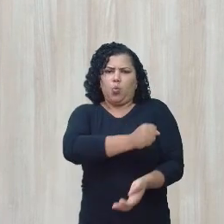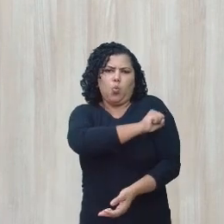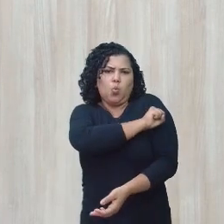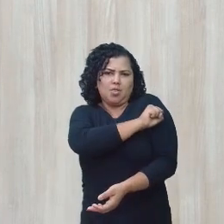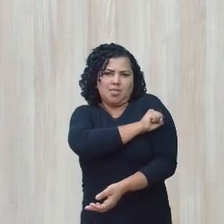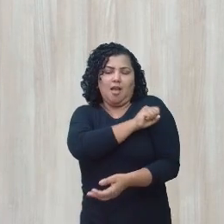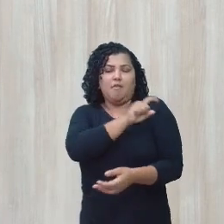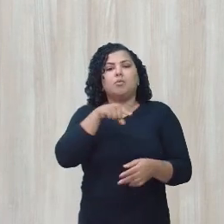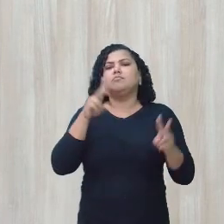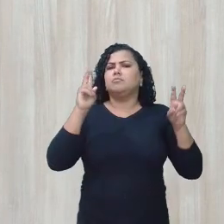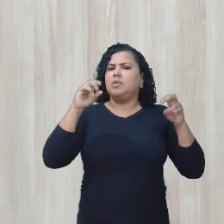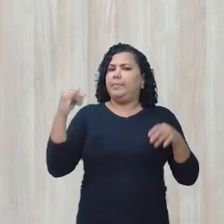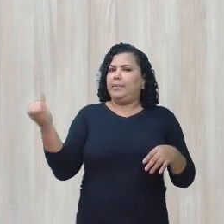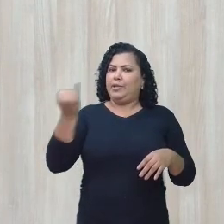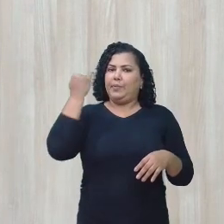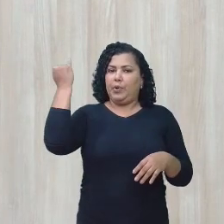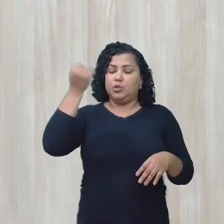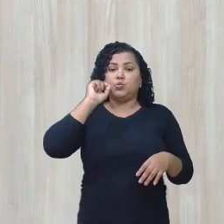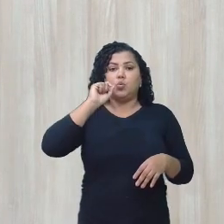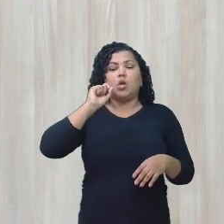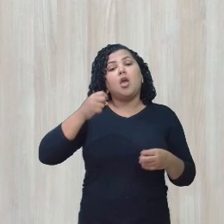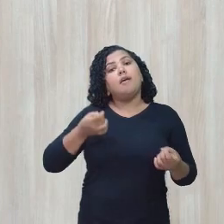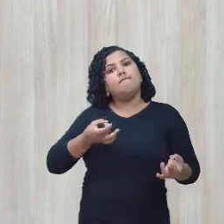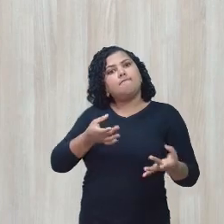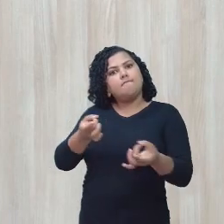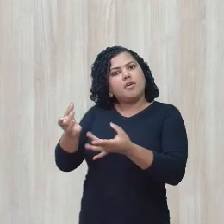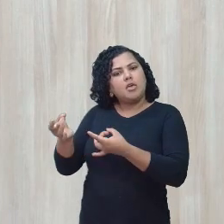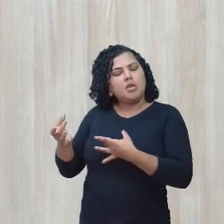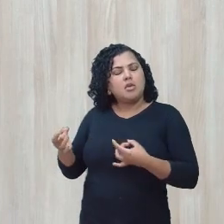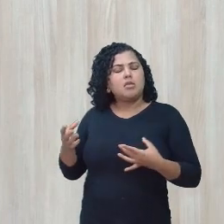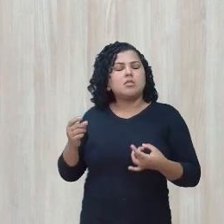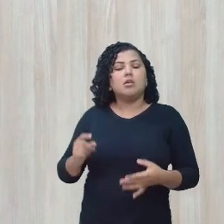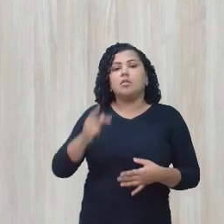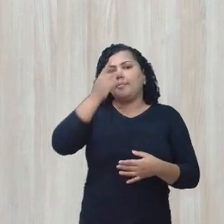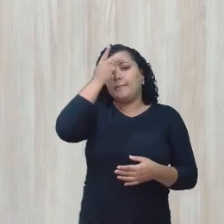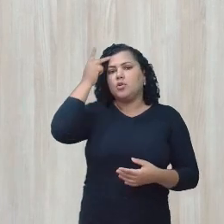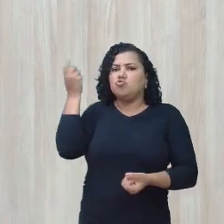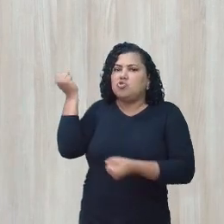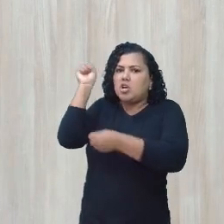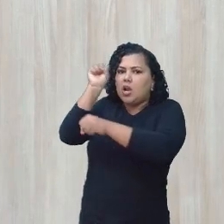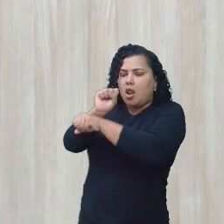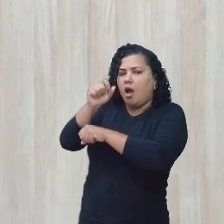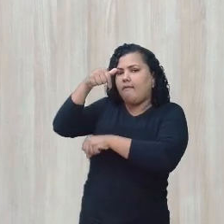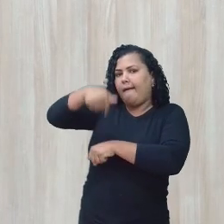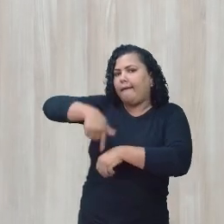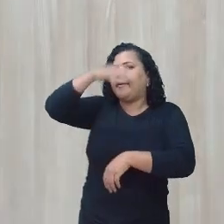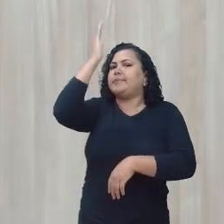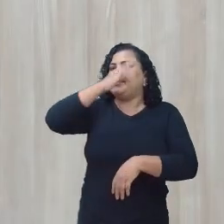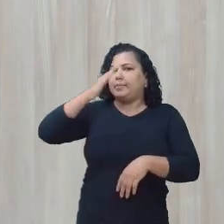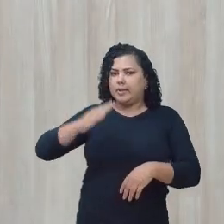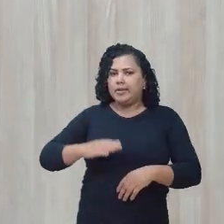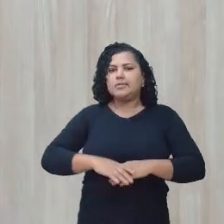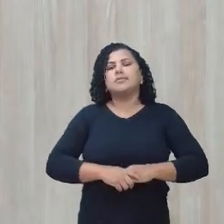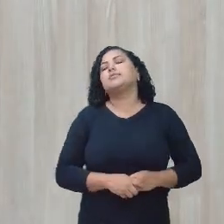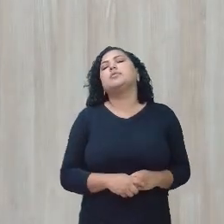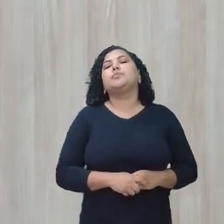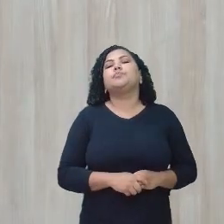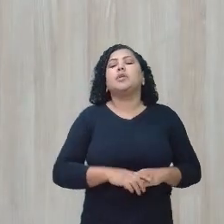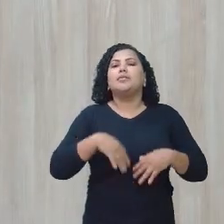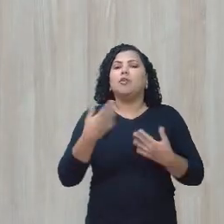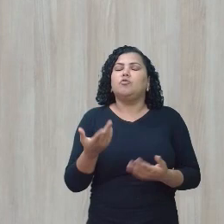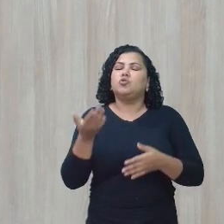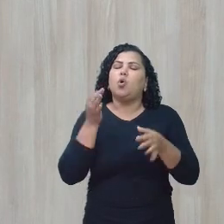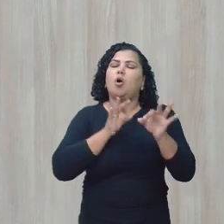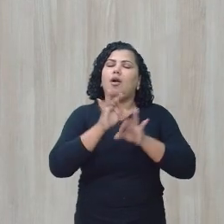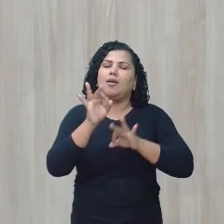importante, não? Falar sobre o tráfico de pessoas escravizadas e a escravidão no Brasil, né? Então, vamos nos preparando aí para